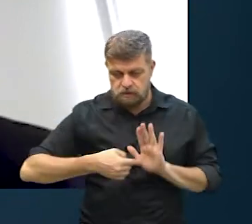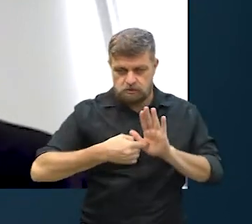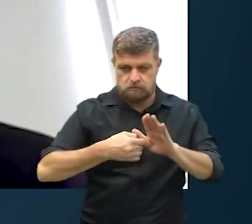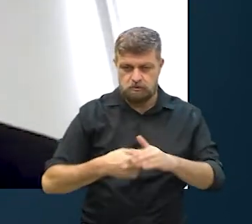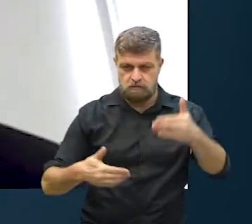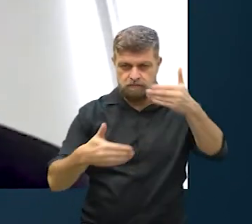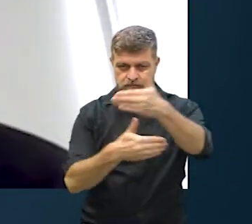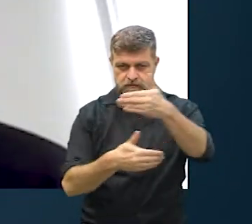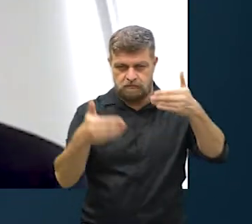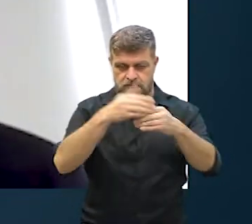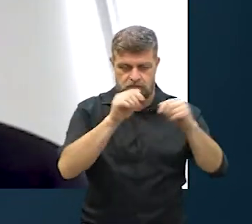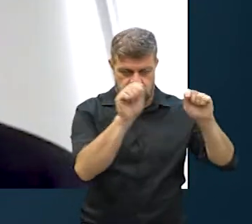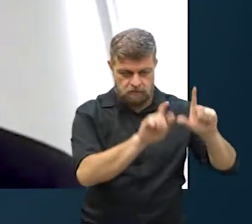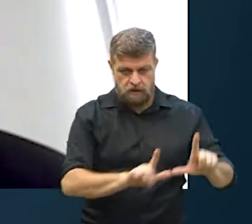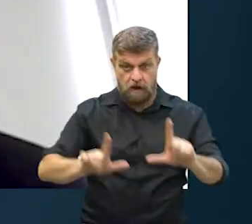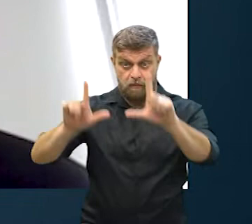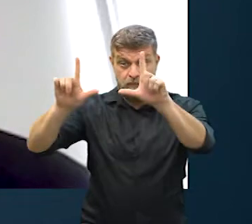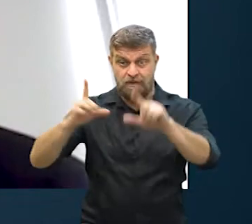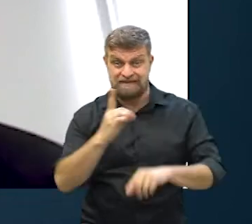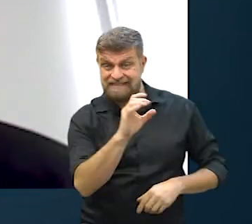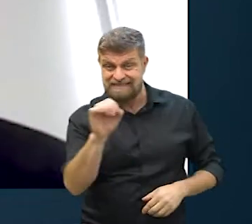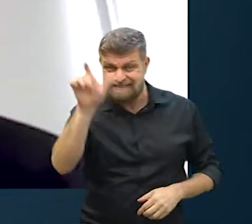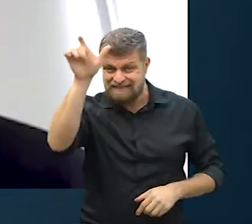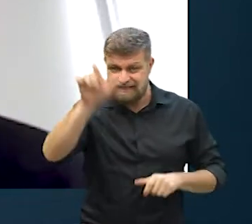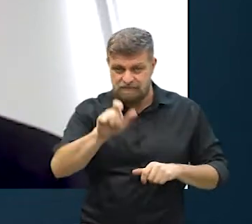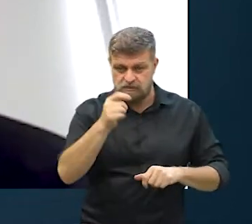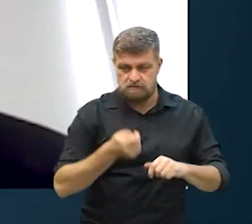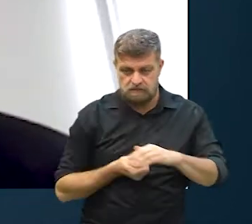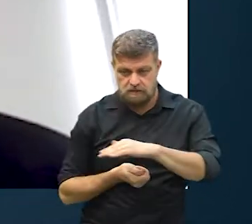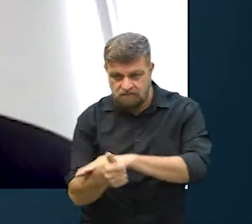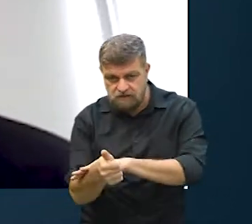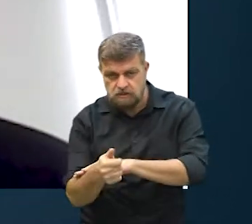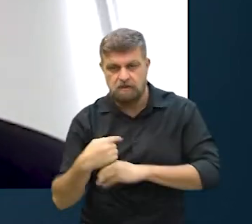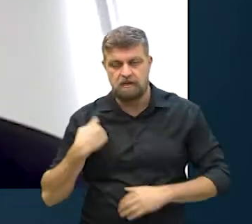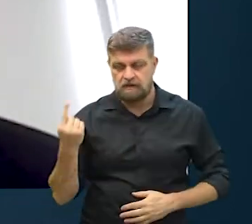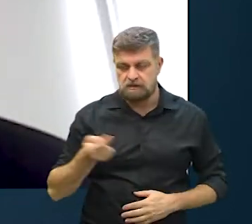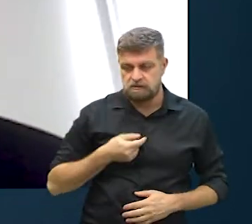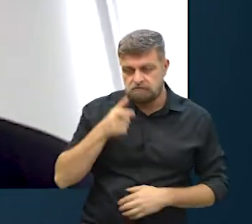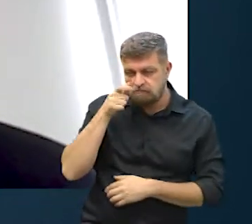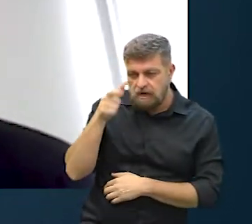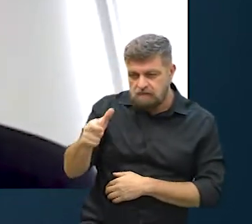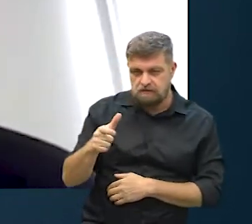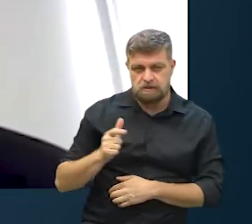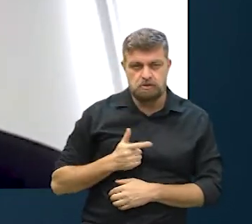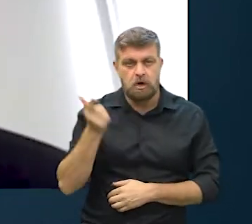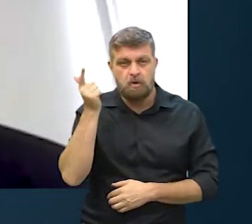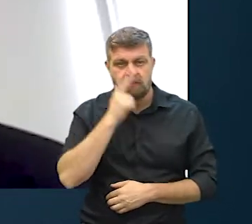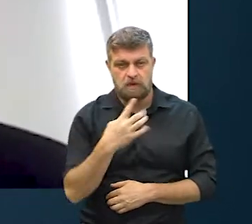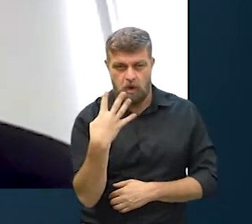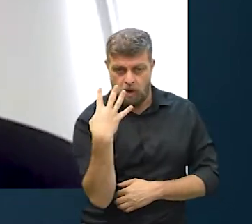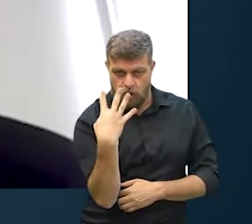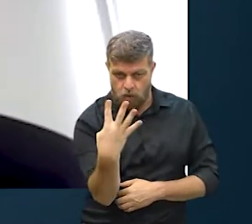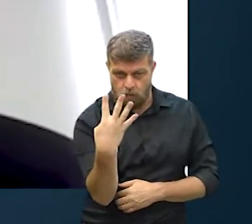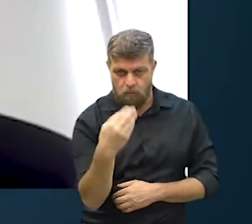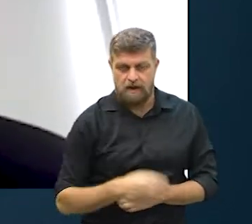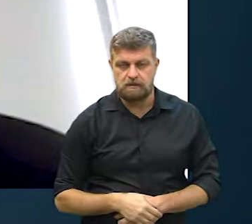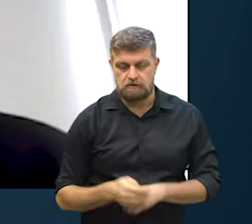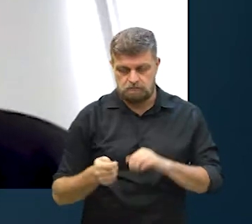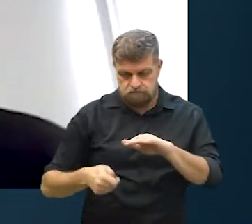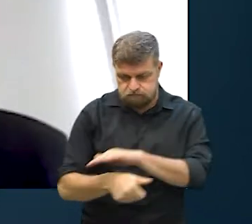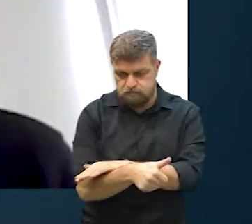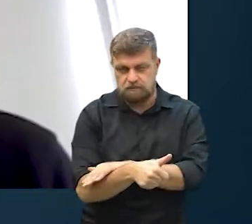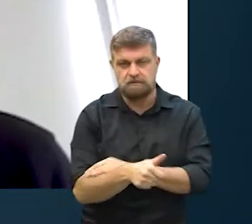eles, apresentando todo o projeto. Foram mais de 100 investidores assistindo. E a gente conseguiu trazer 4 mentores